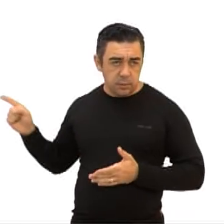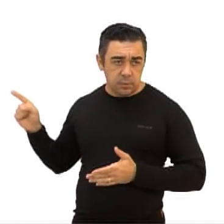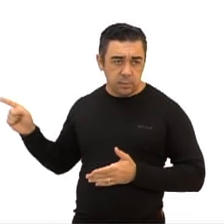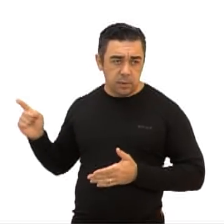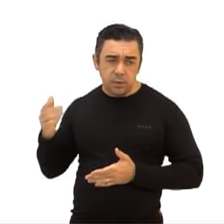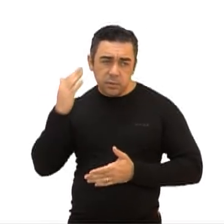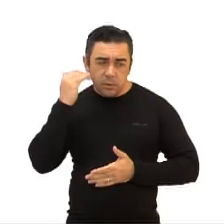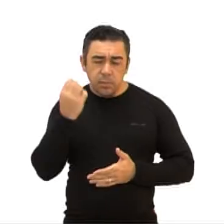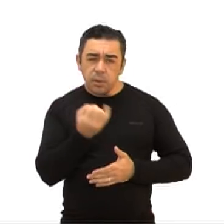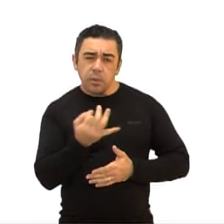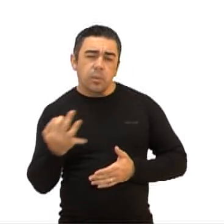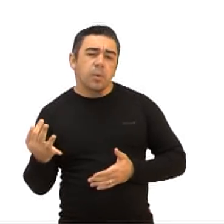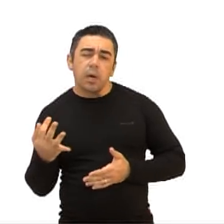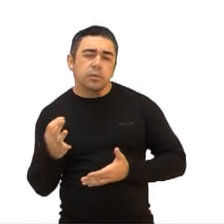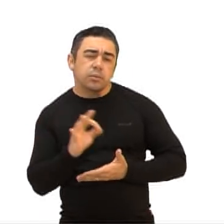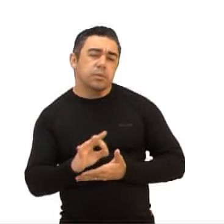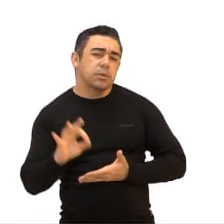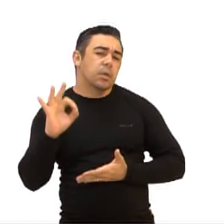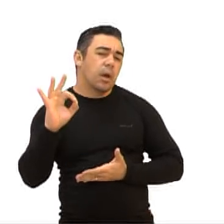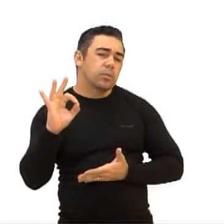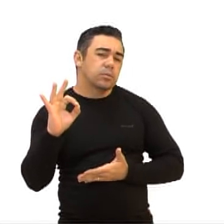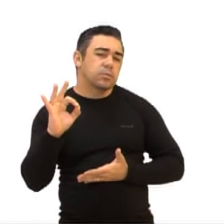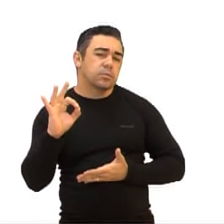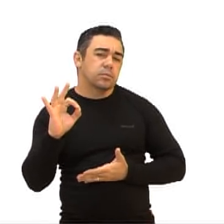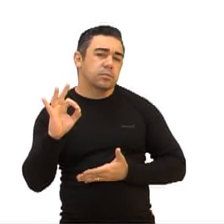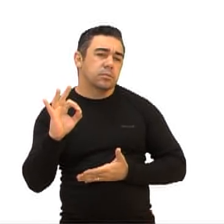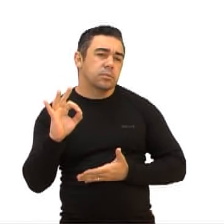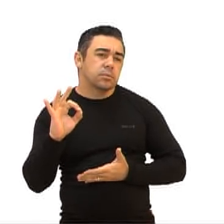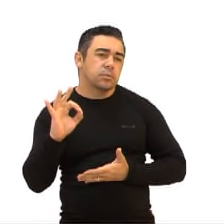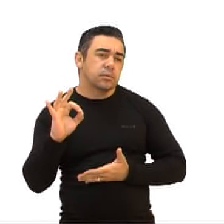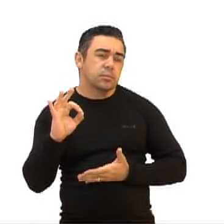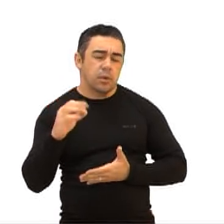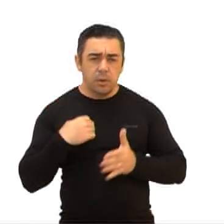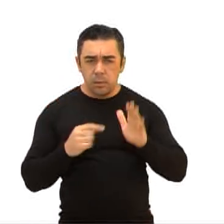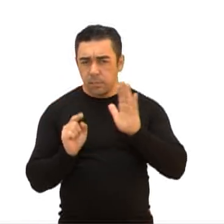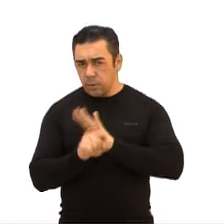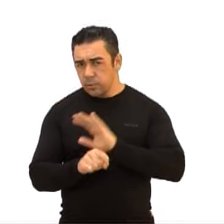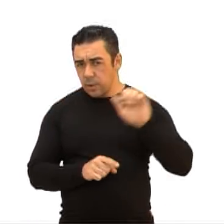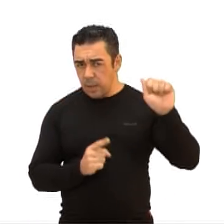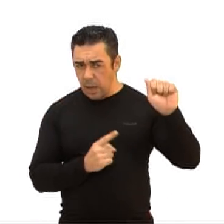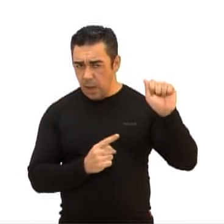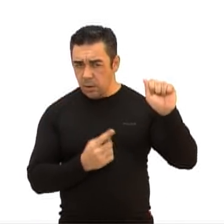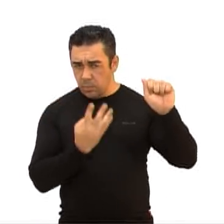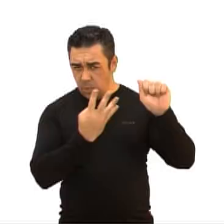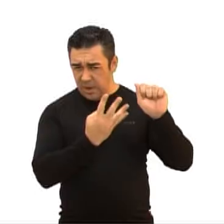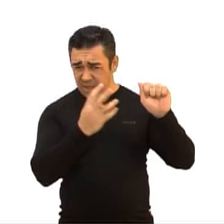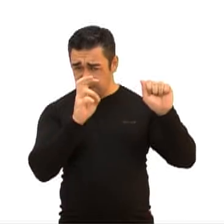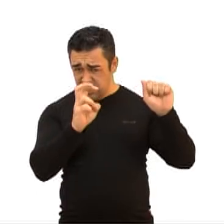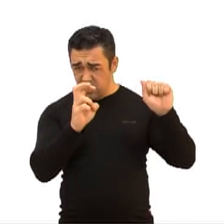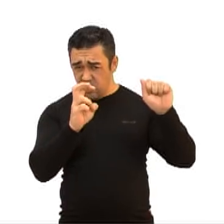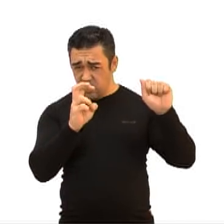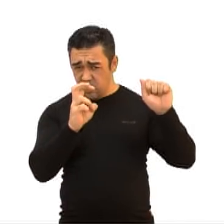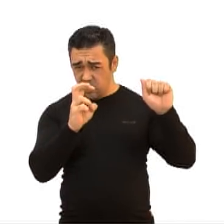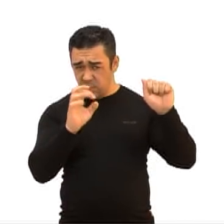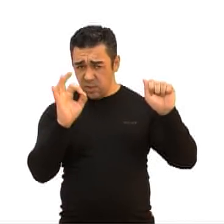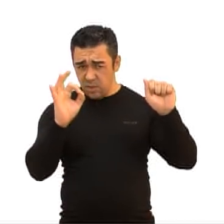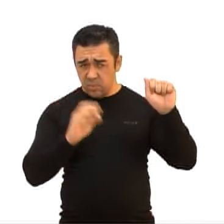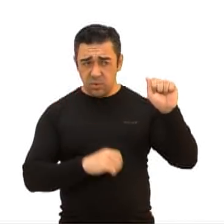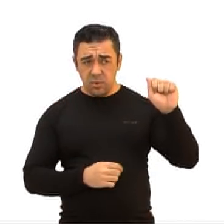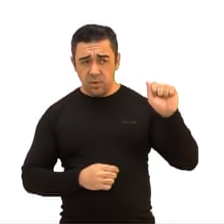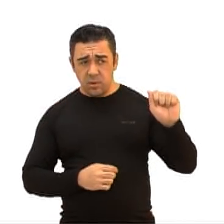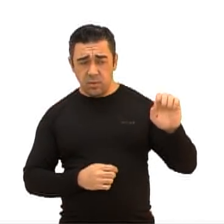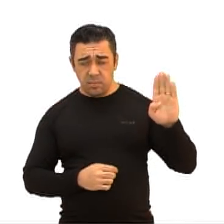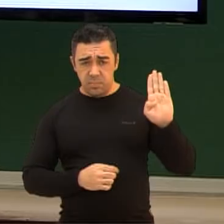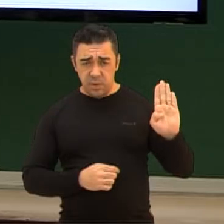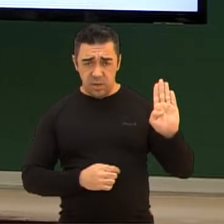o giro feito é de quantos graus? Será que esse giro será de 45 graus? Esse